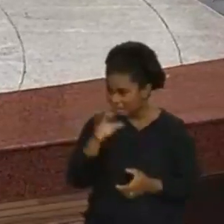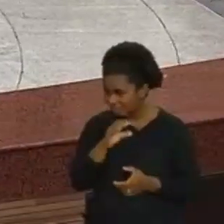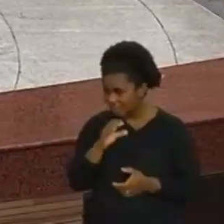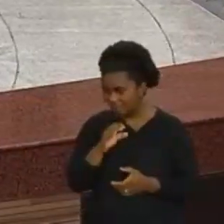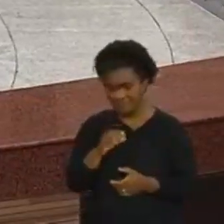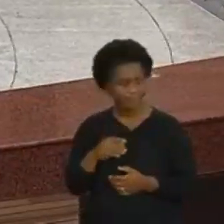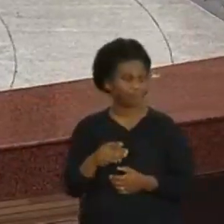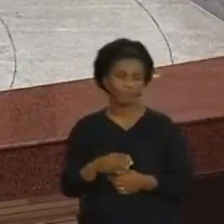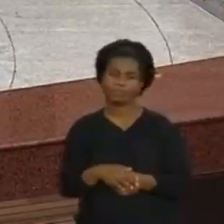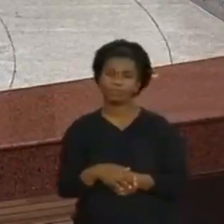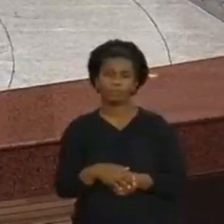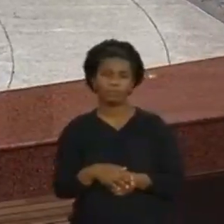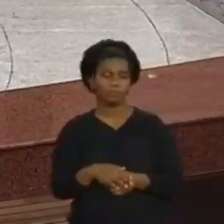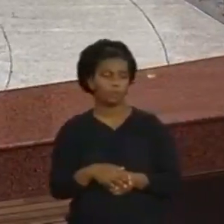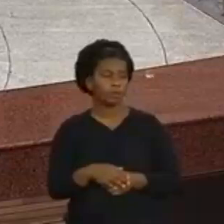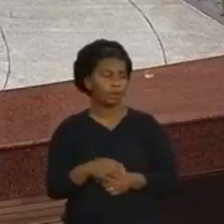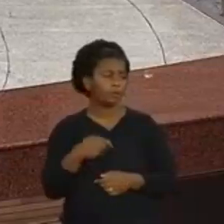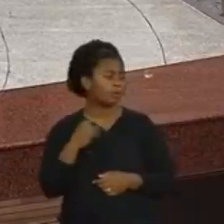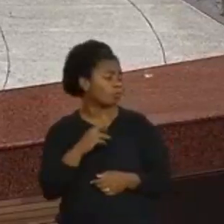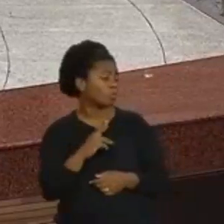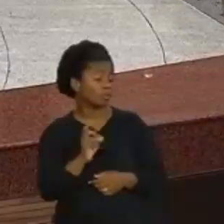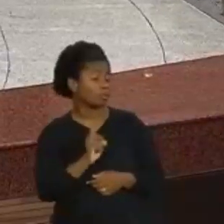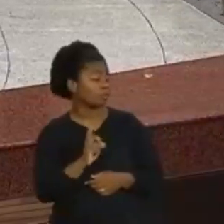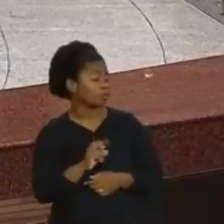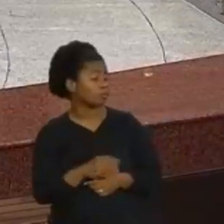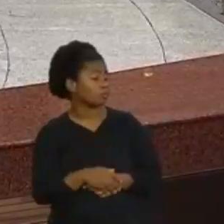que você vai fazer? Não, acho que não.